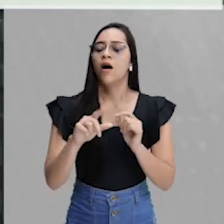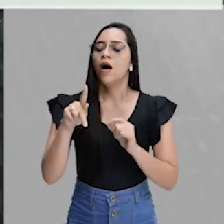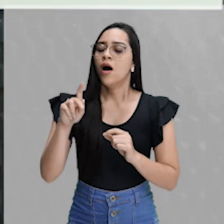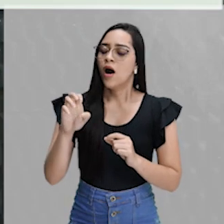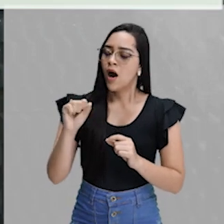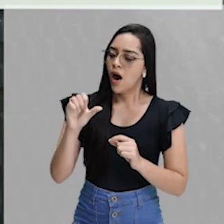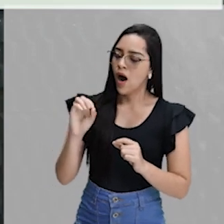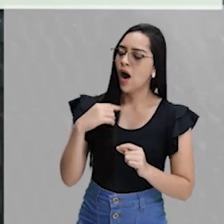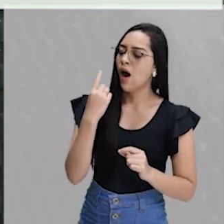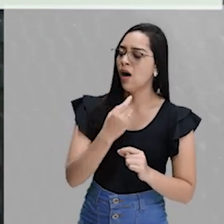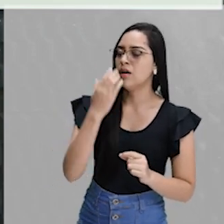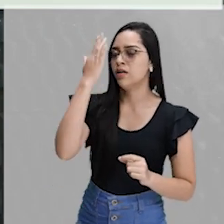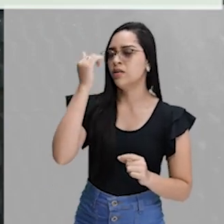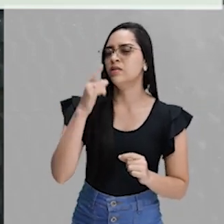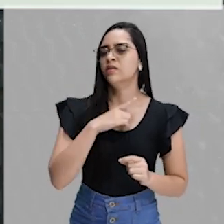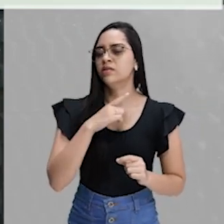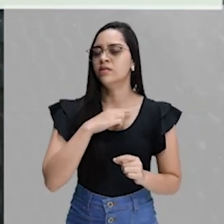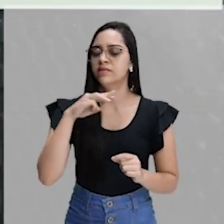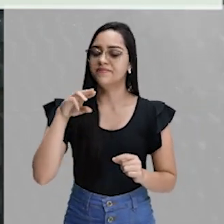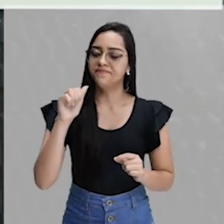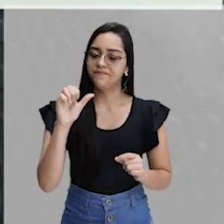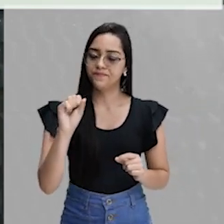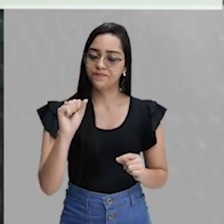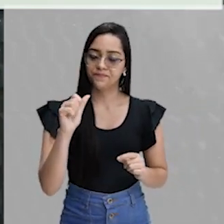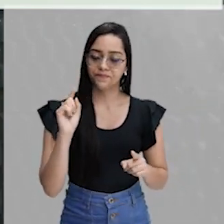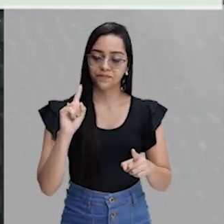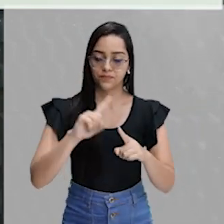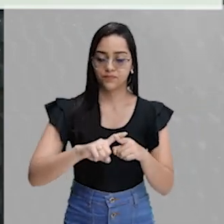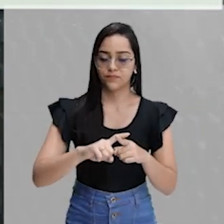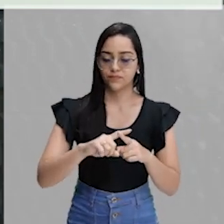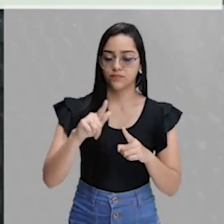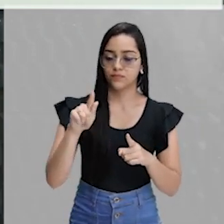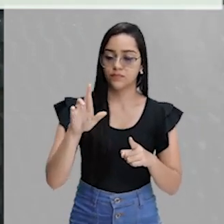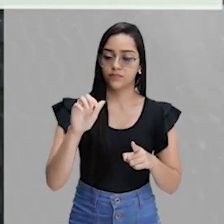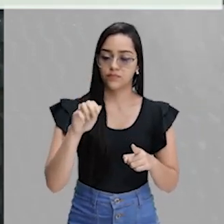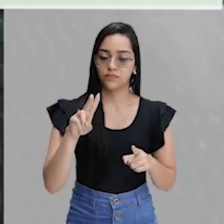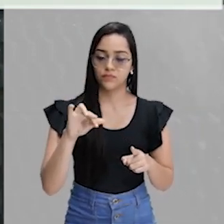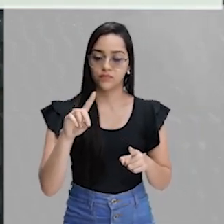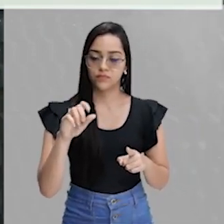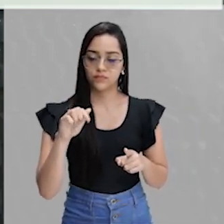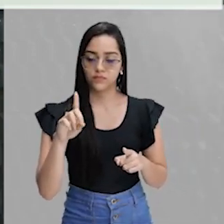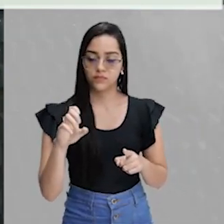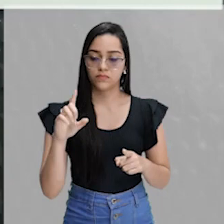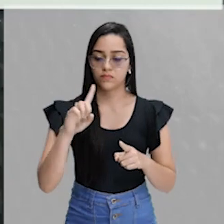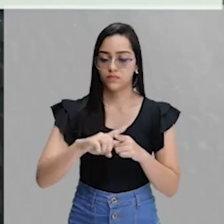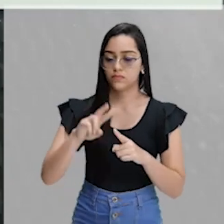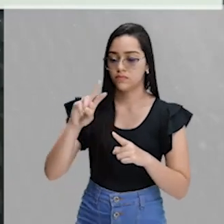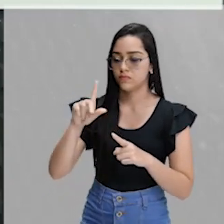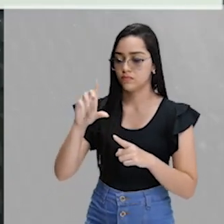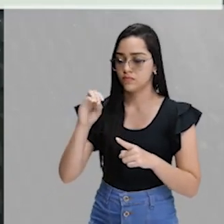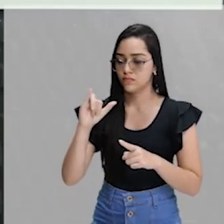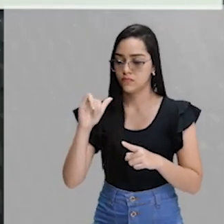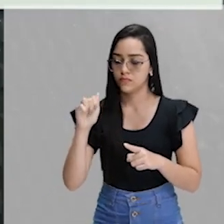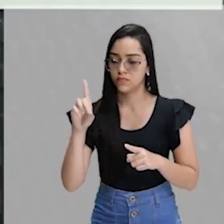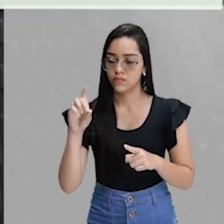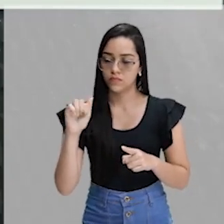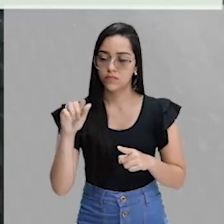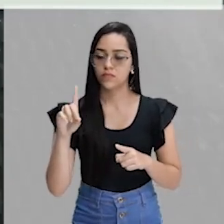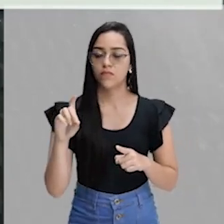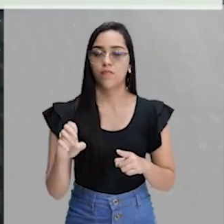peso, nós sabemos que é massa vezes gravidade, vezes a velocidade, tá